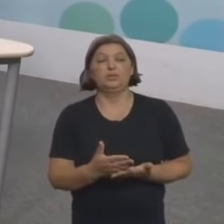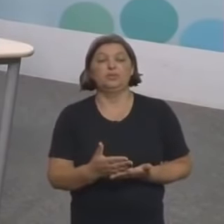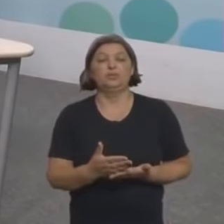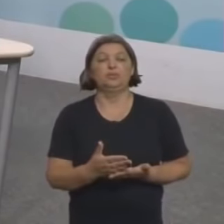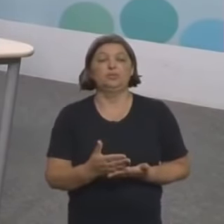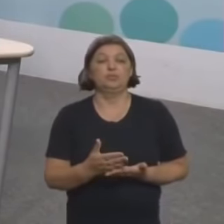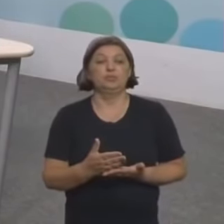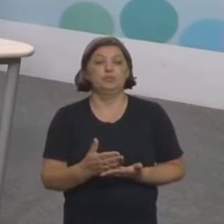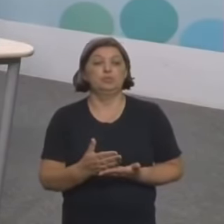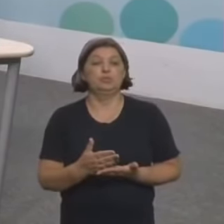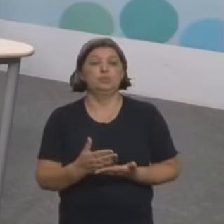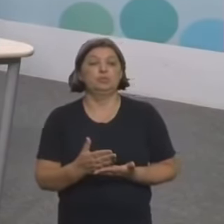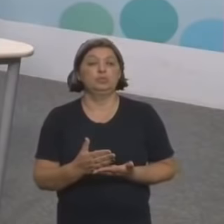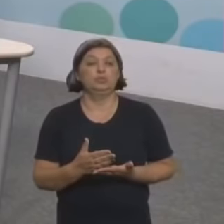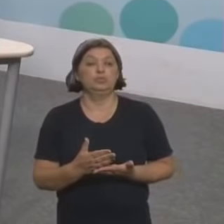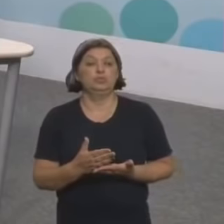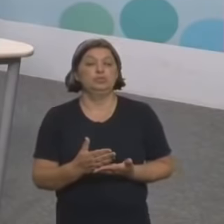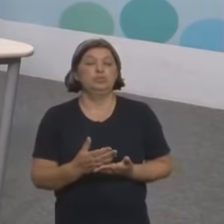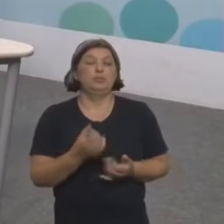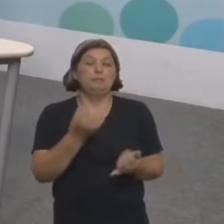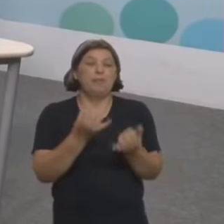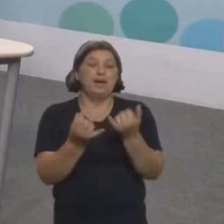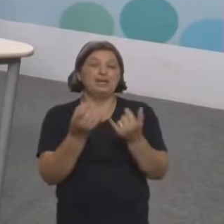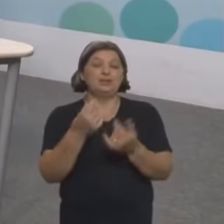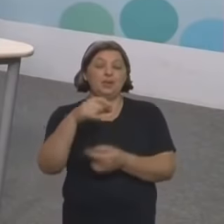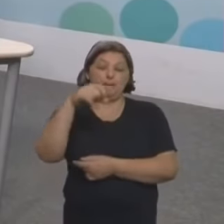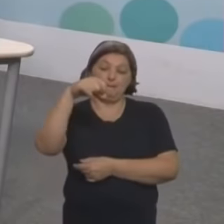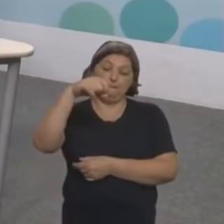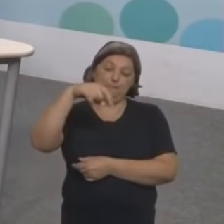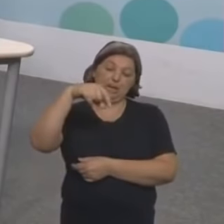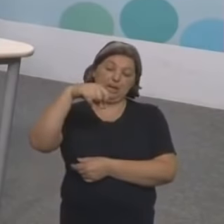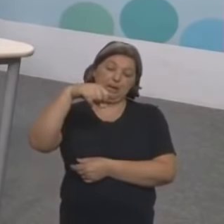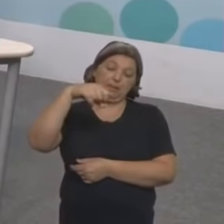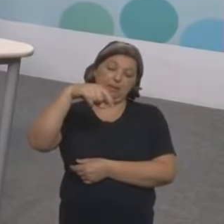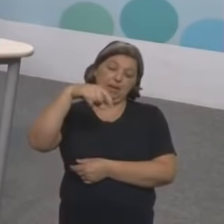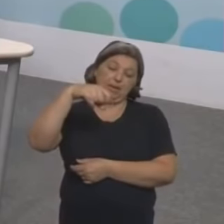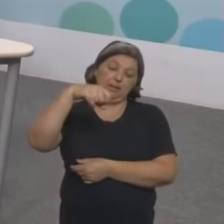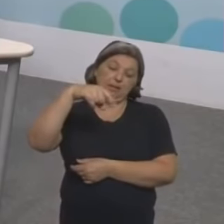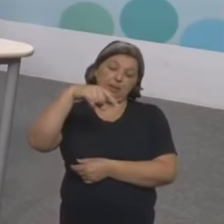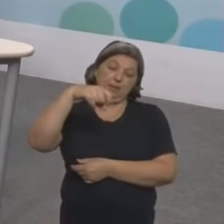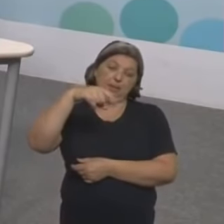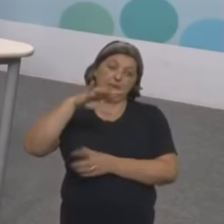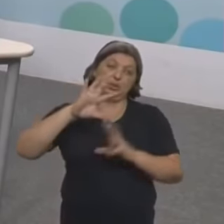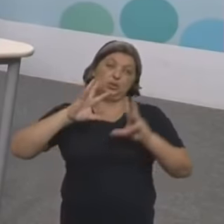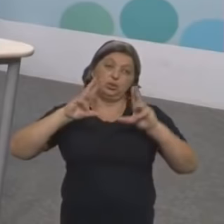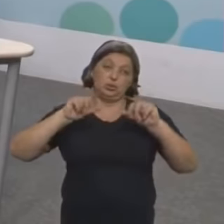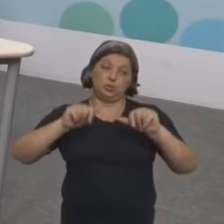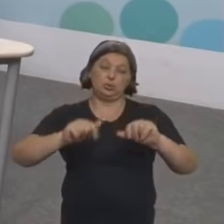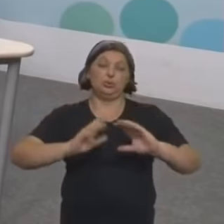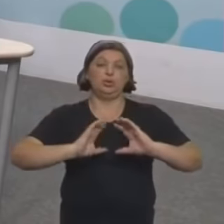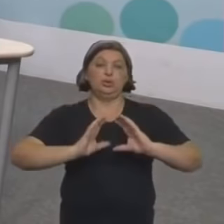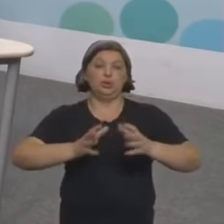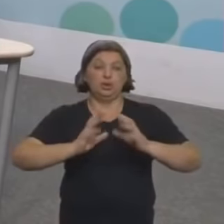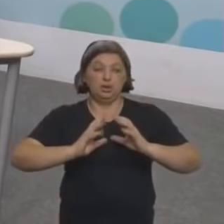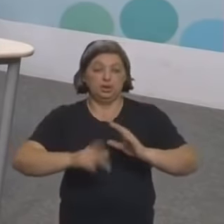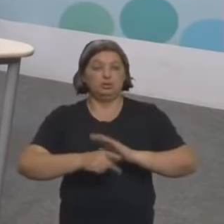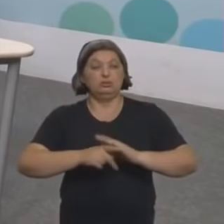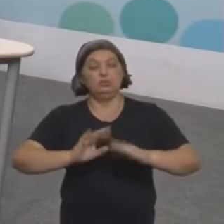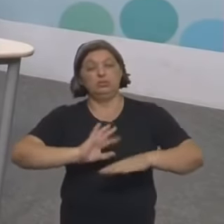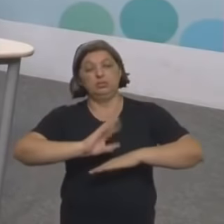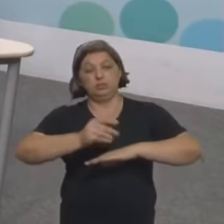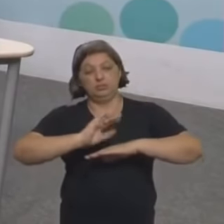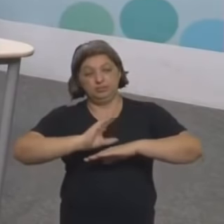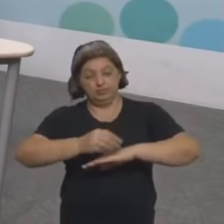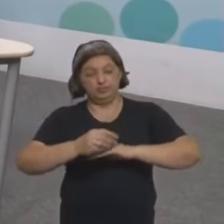tá dando meio conta-gotas ainda, né? Todo o Inova dos anos iniciais. Então, a gente fez